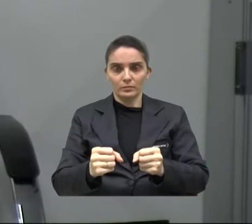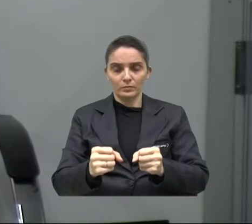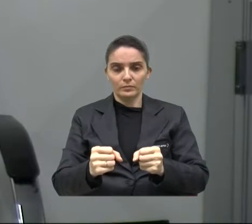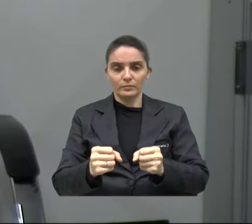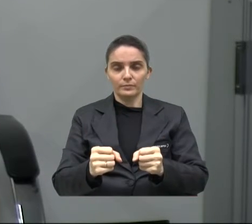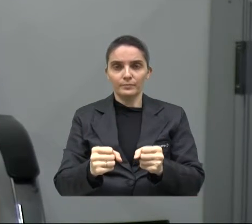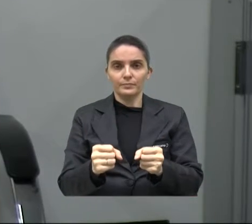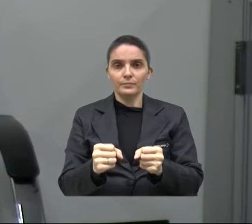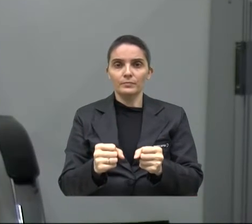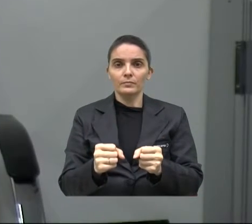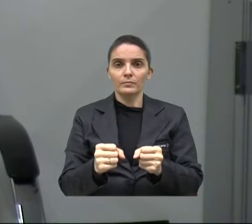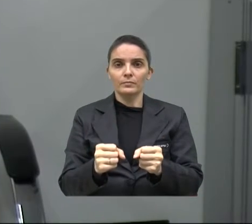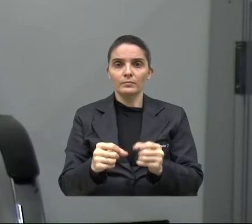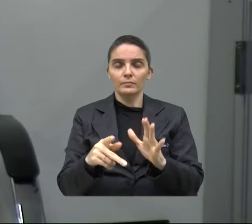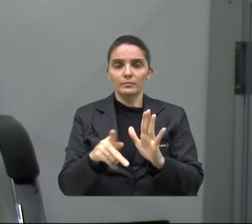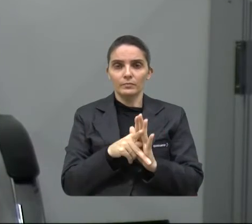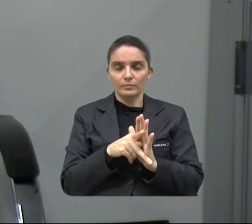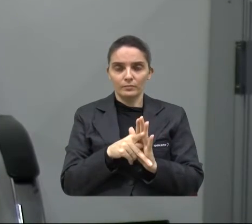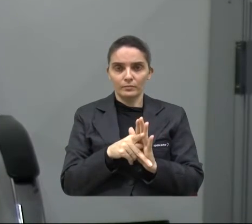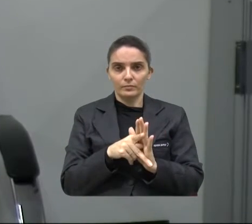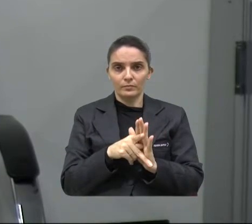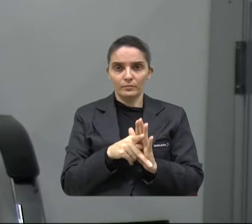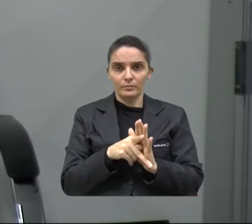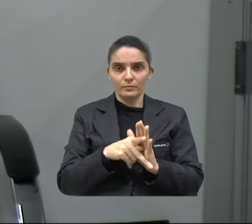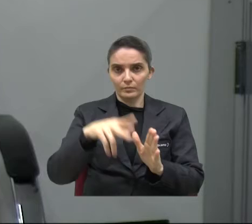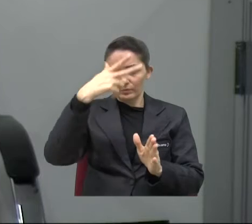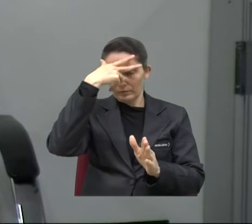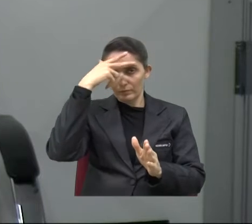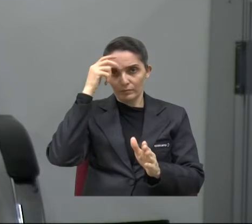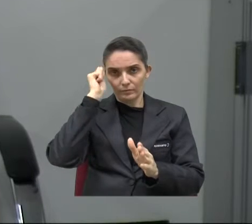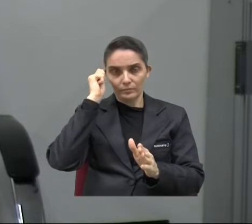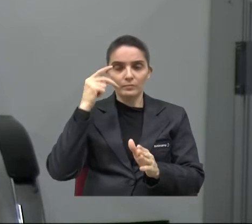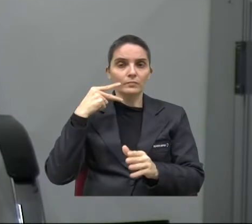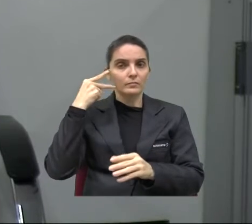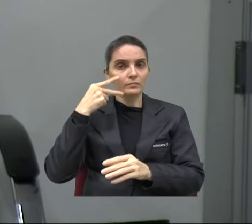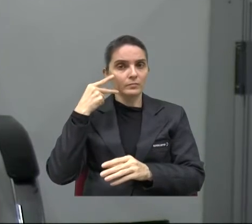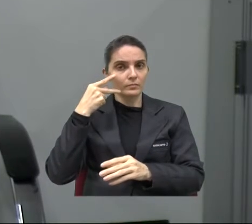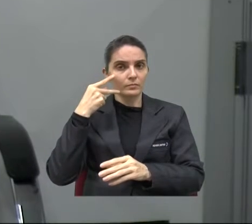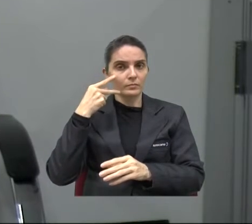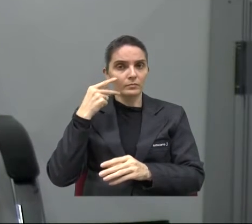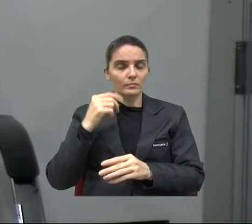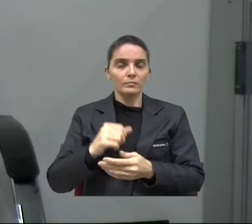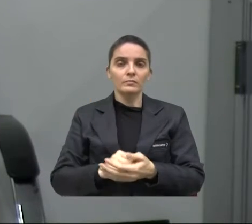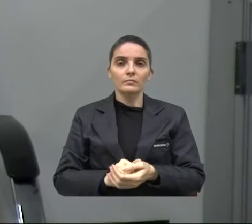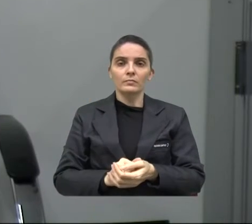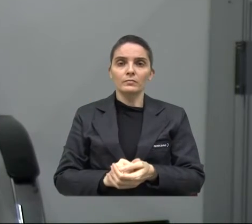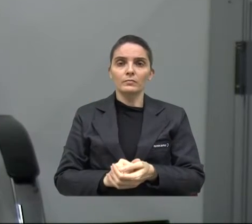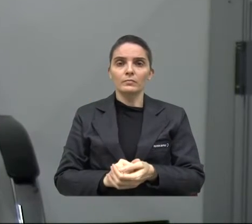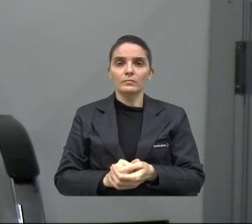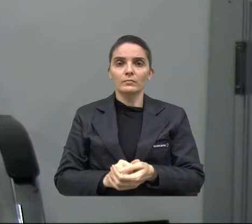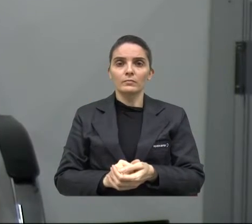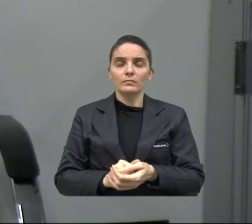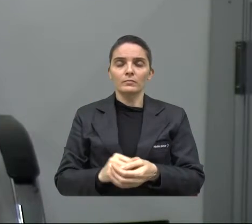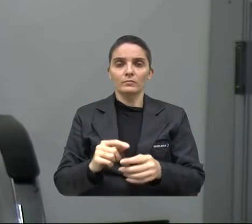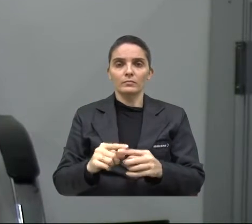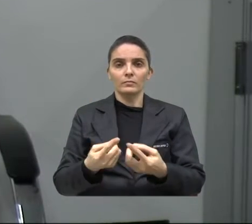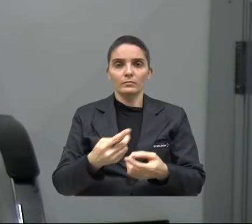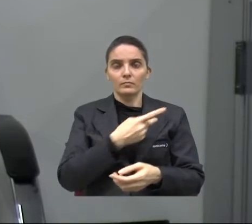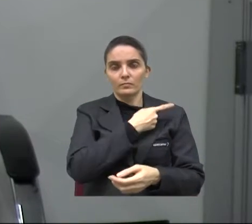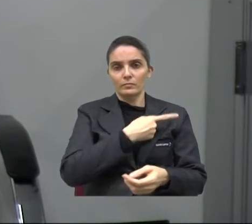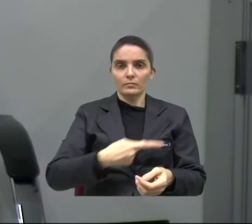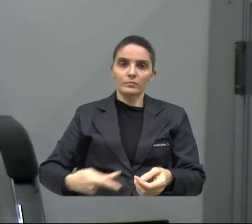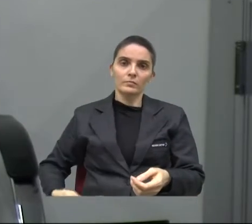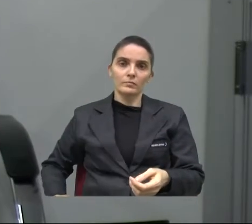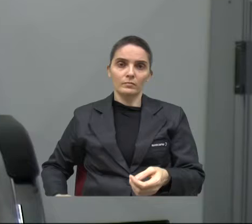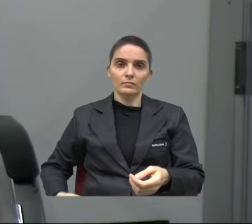Poder Legislativo e Executivo, embora o sistema presidencialista tenha aparecido mais